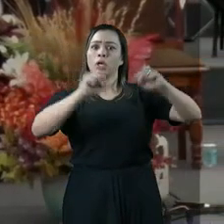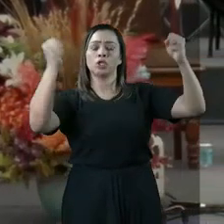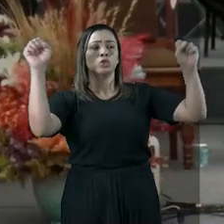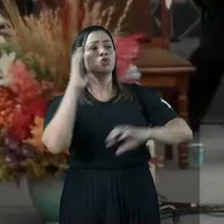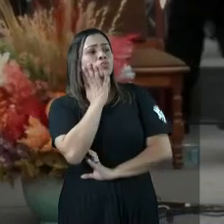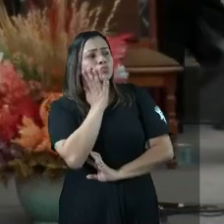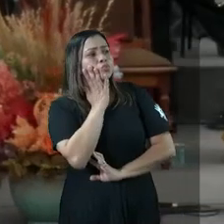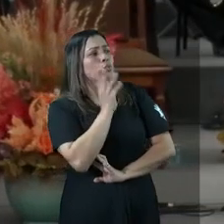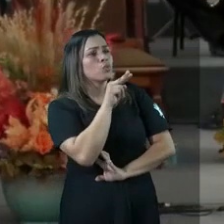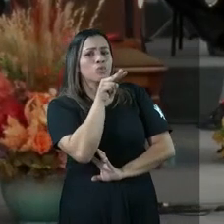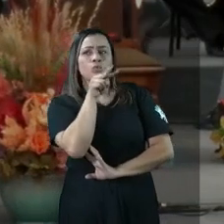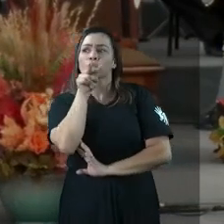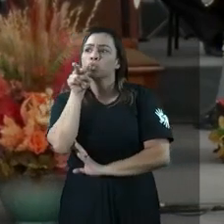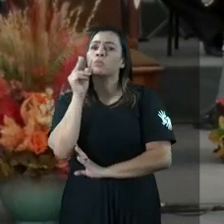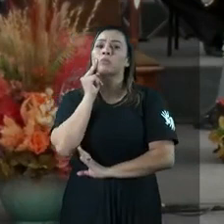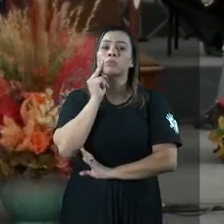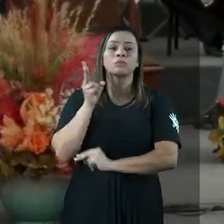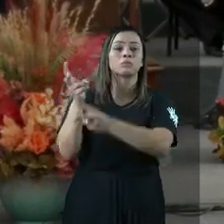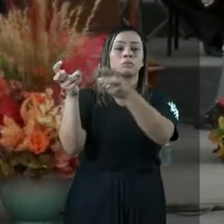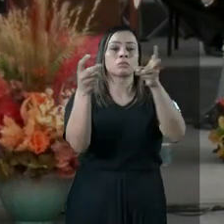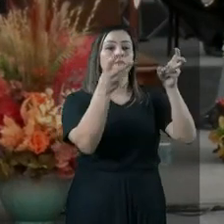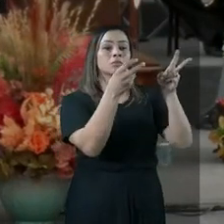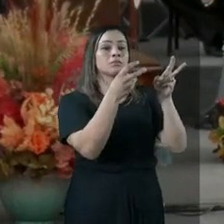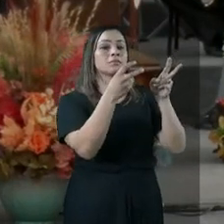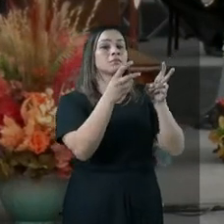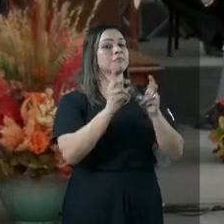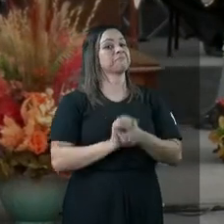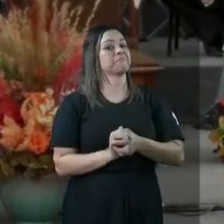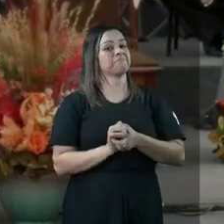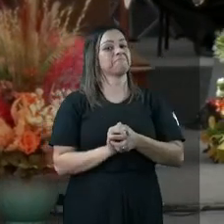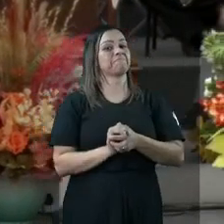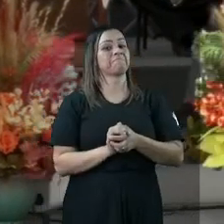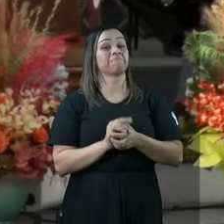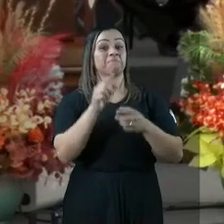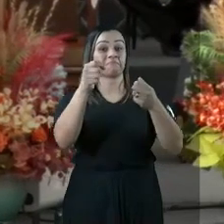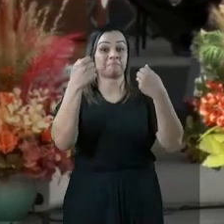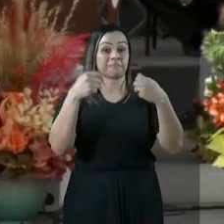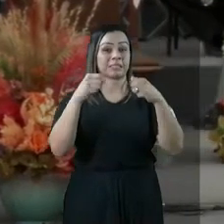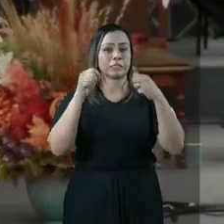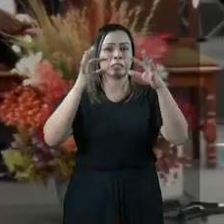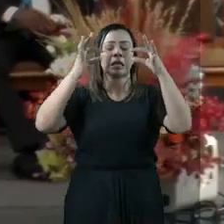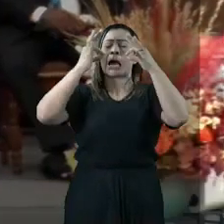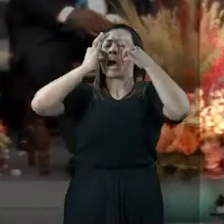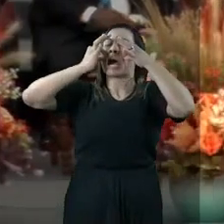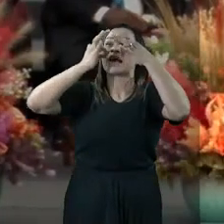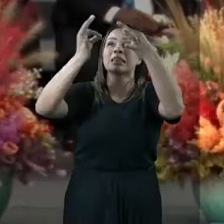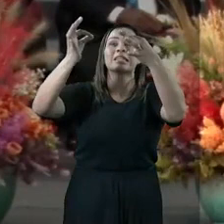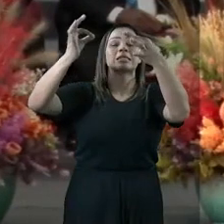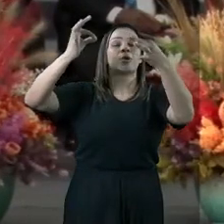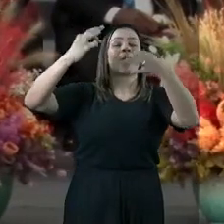eu vim profetizar para uma geração que adora o Rei da Glória, que só estava esperando liberar para fazer barulho de glória aqui dentro outra vez.